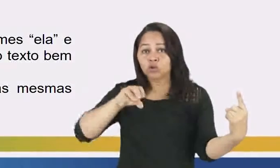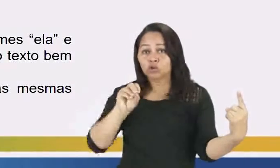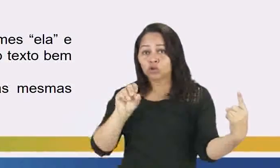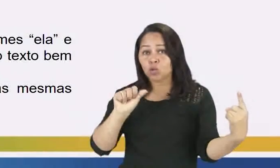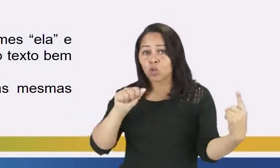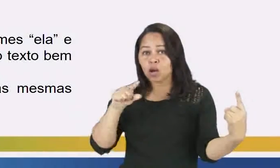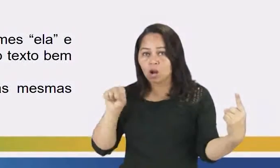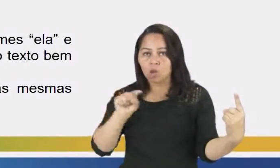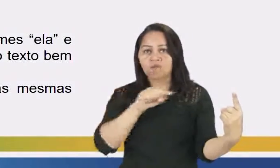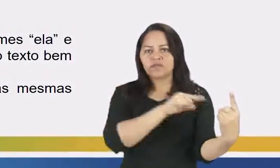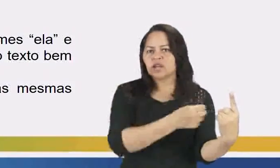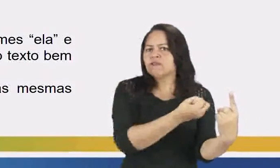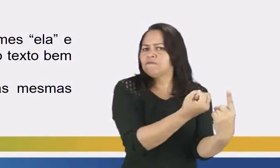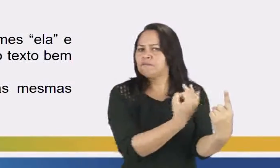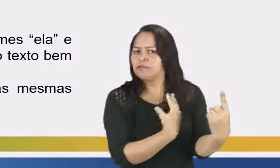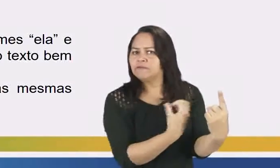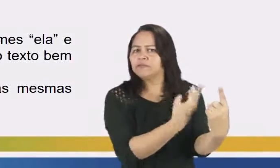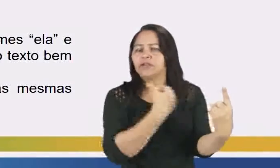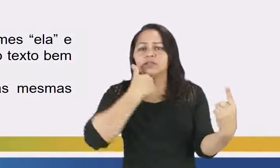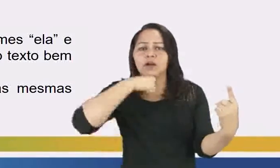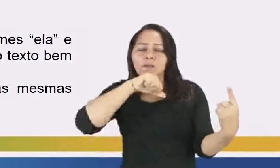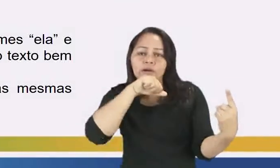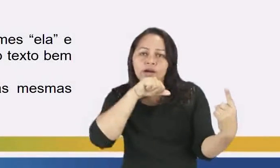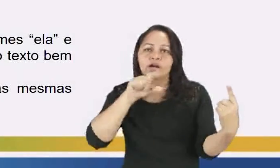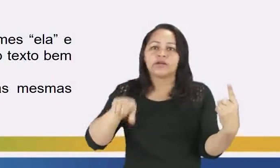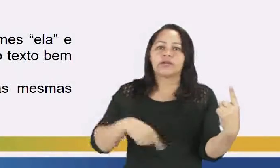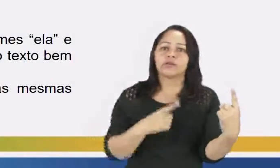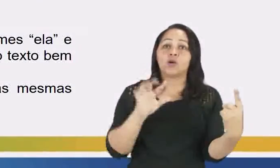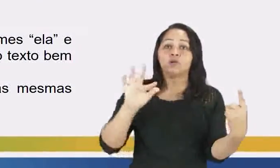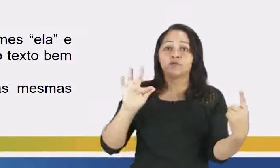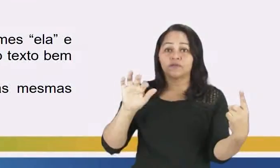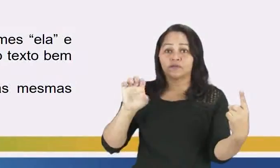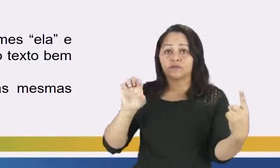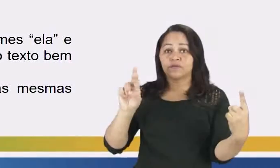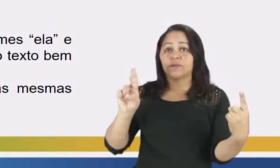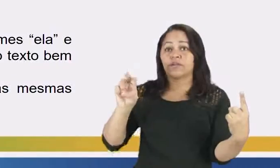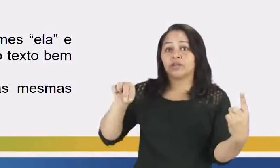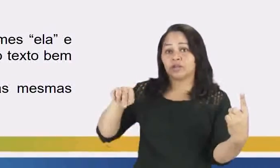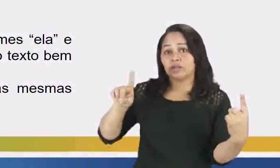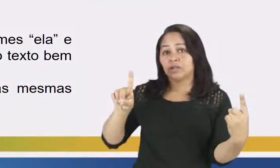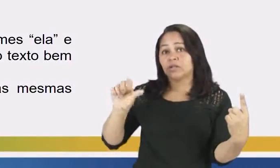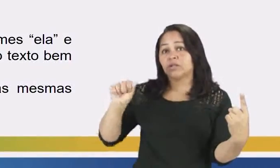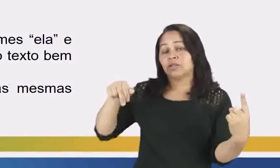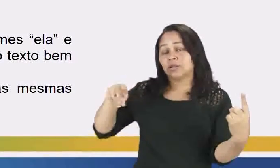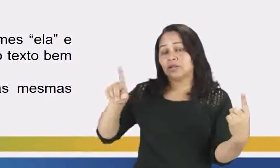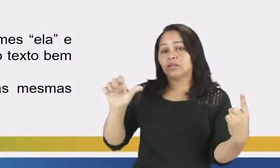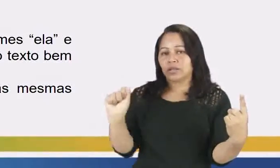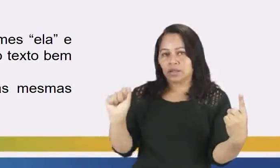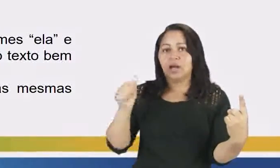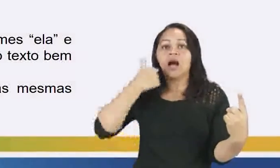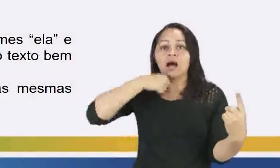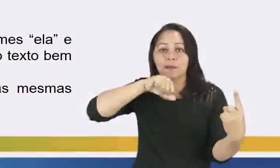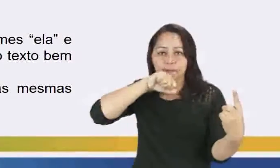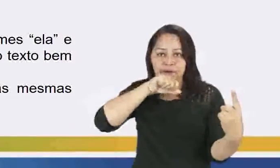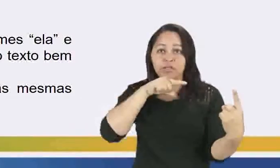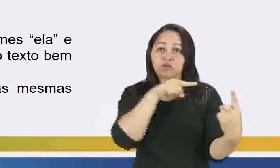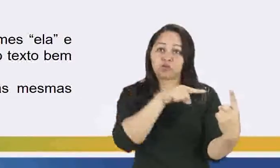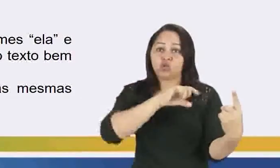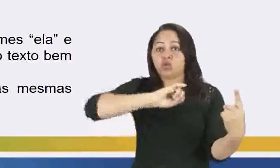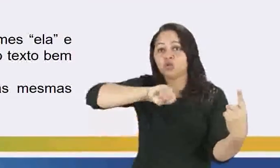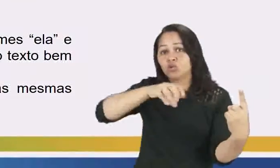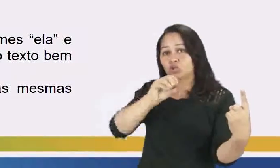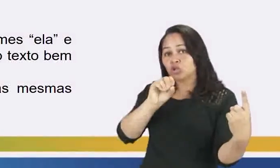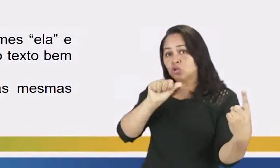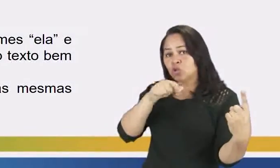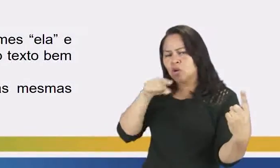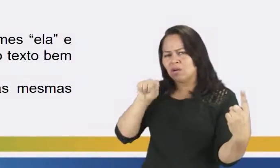se pronuncia. Fernanda é mãe de João. Fernanda canta muito bem. Então, essa frase ela